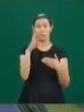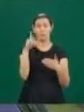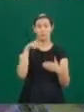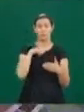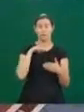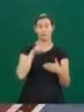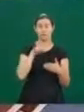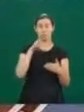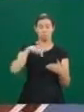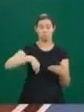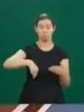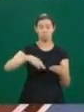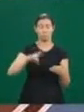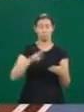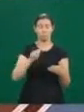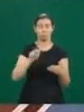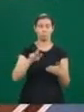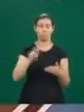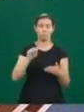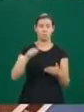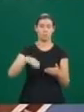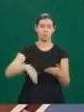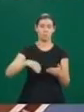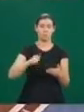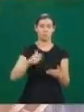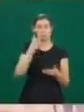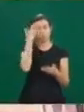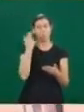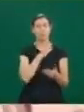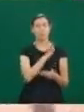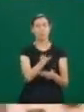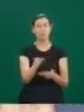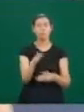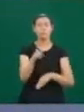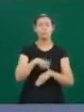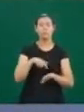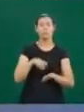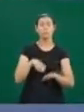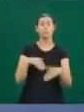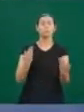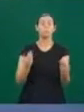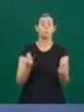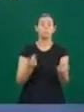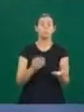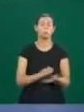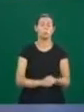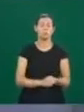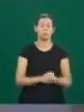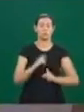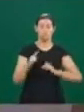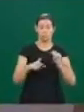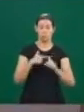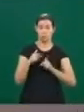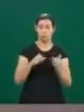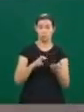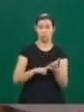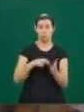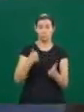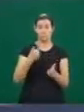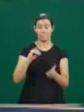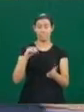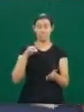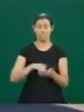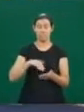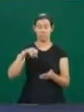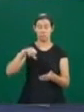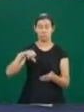campus aqui. E como as pessoas podem participar? Tem um horário específico? Isso, nós estamos trabalhando basicamente das 10